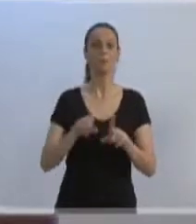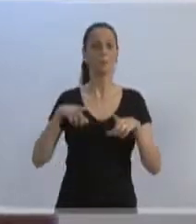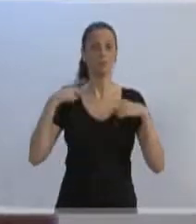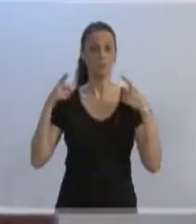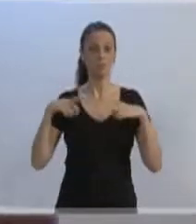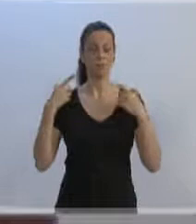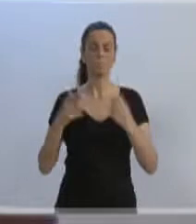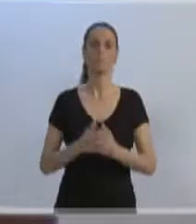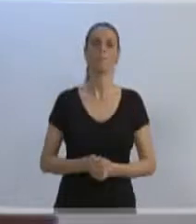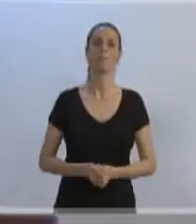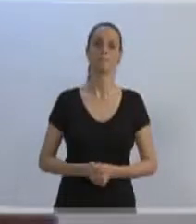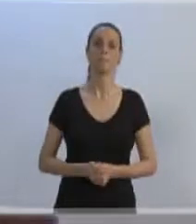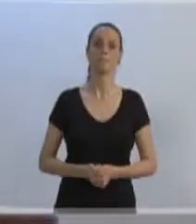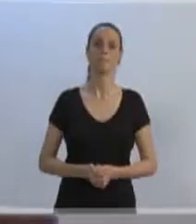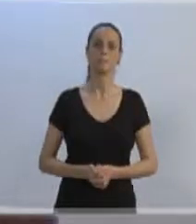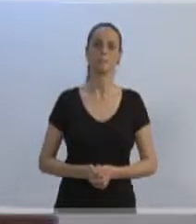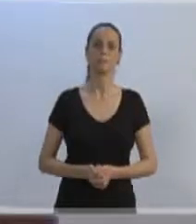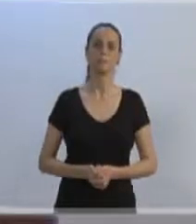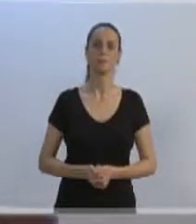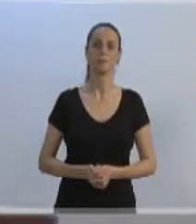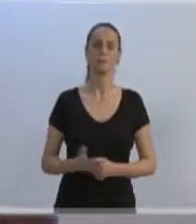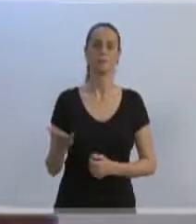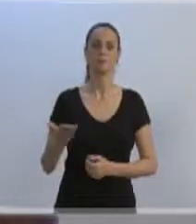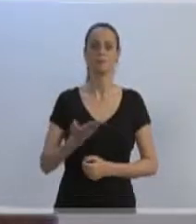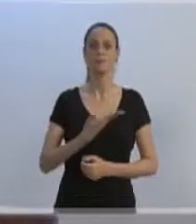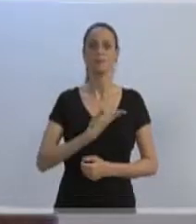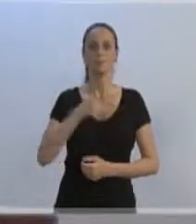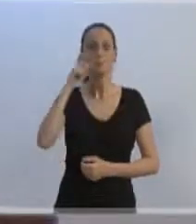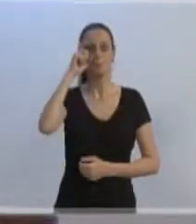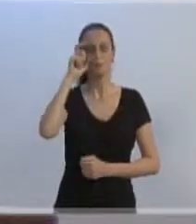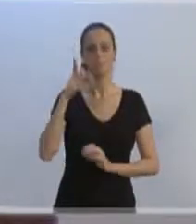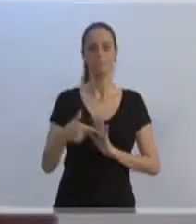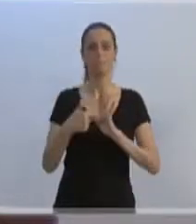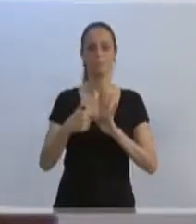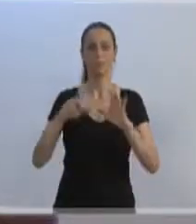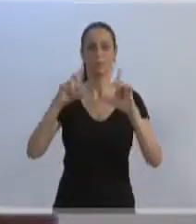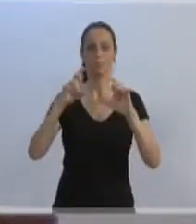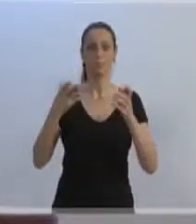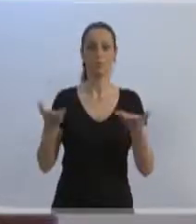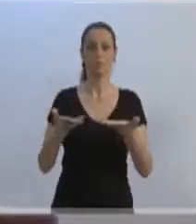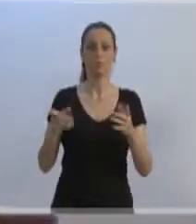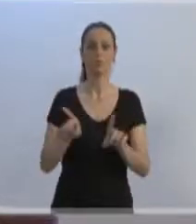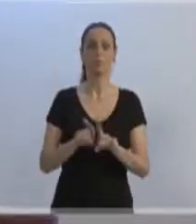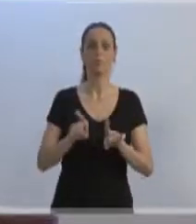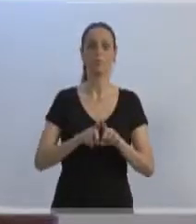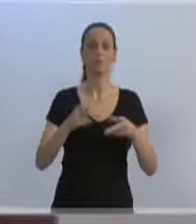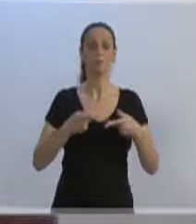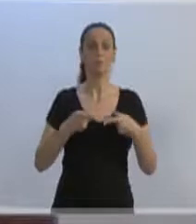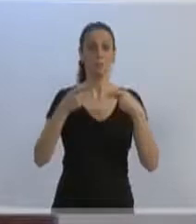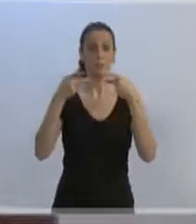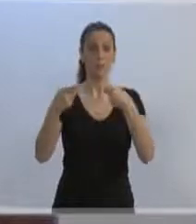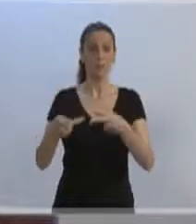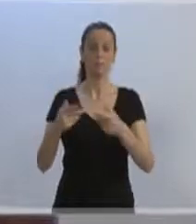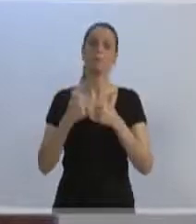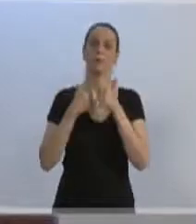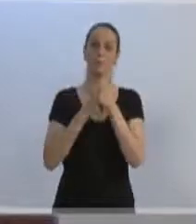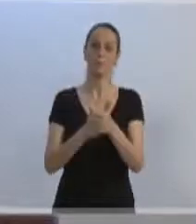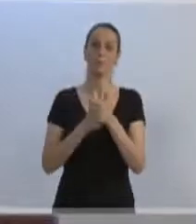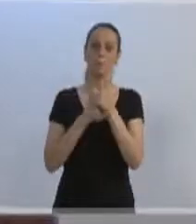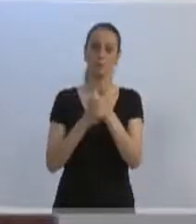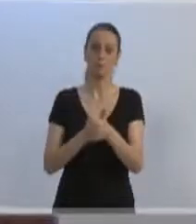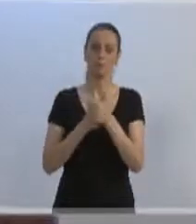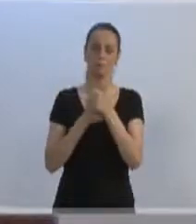também quero a parceria tem uma foto lá hoje também tinha vivido a visita acompanhando